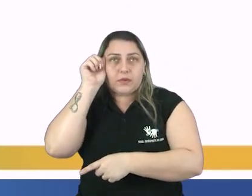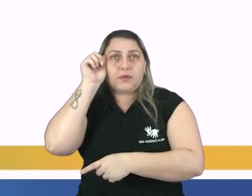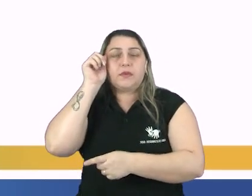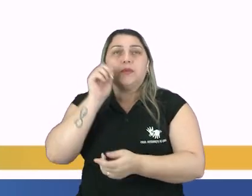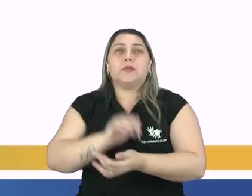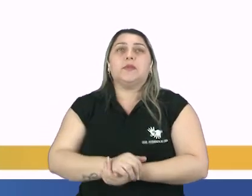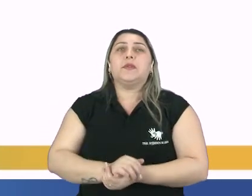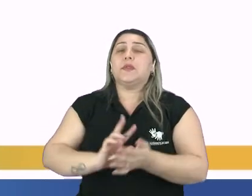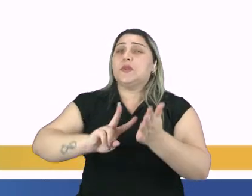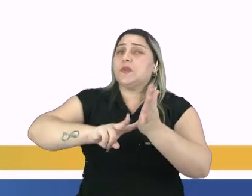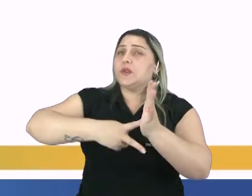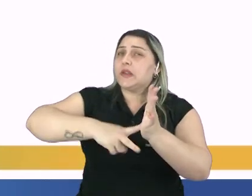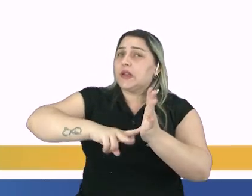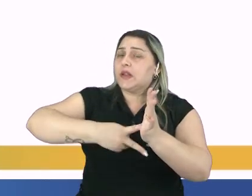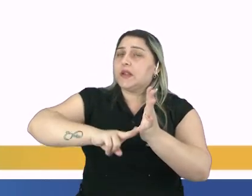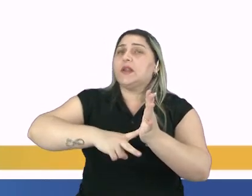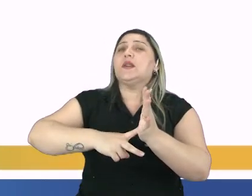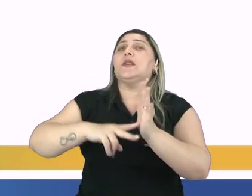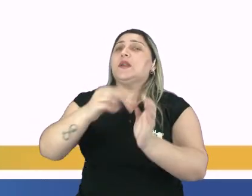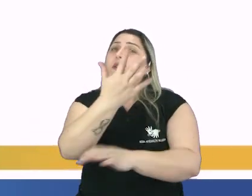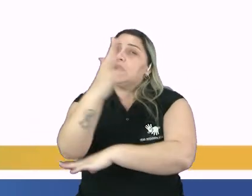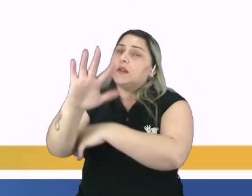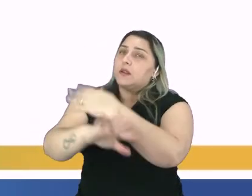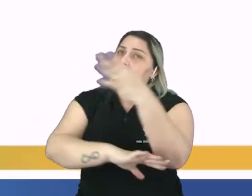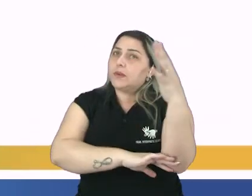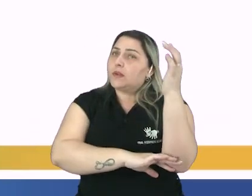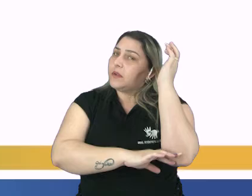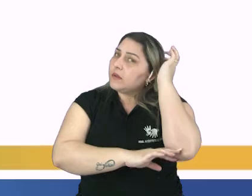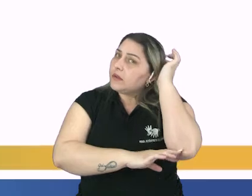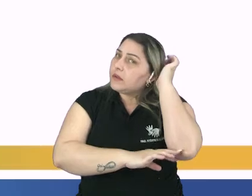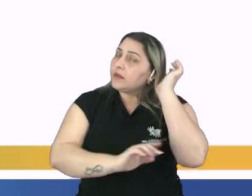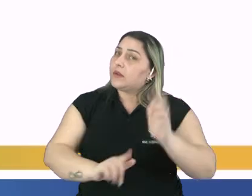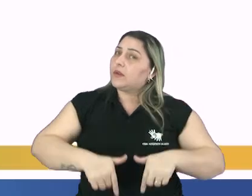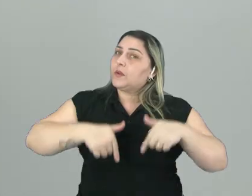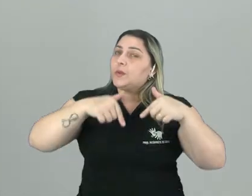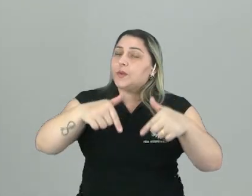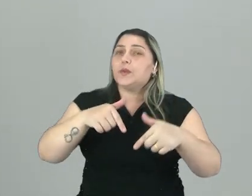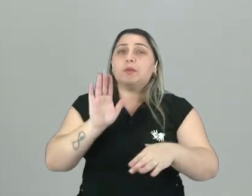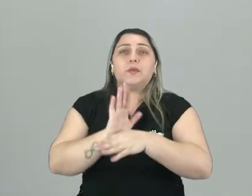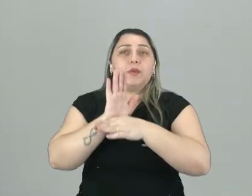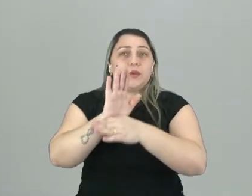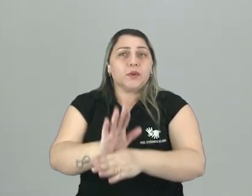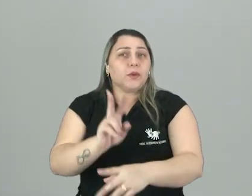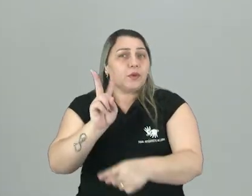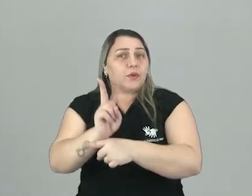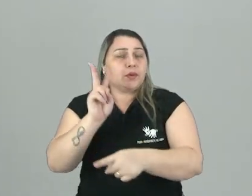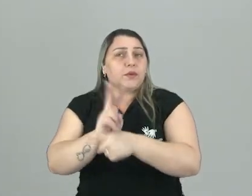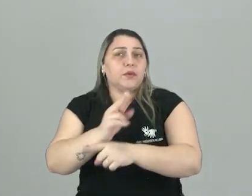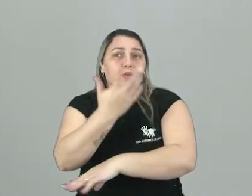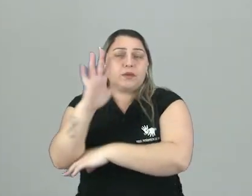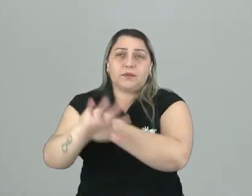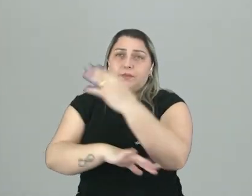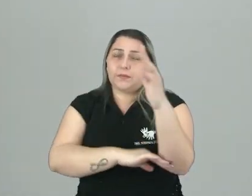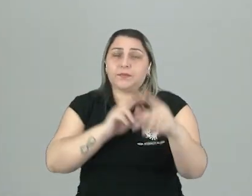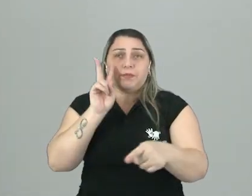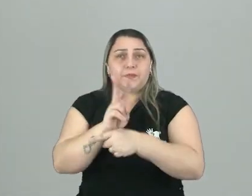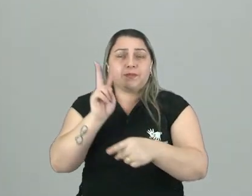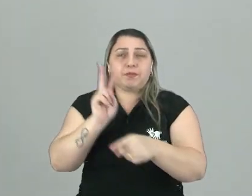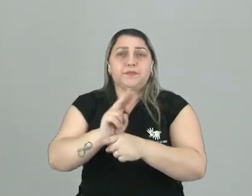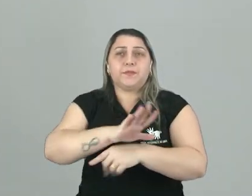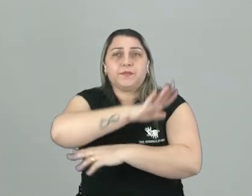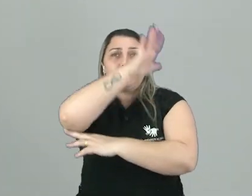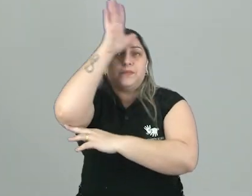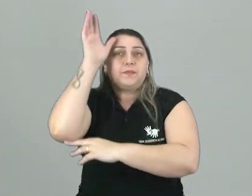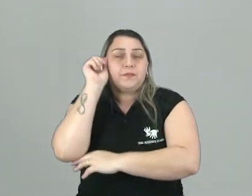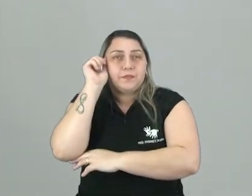grande sindicalista e ambientalista que lutou a favor da preservação da natureza, da preservação da